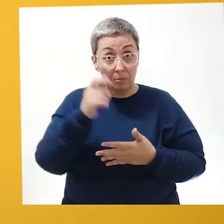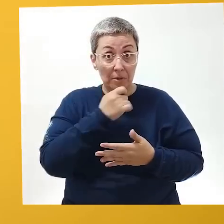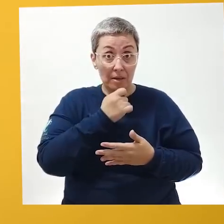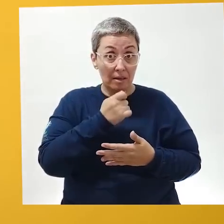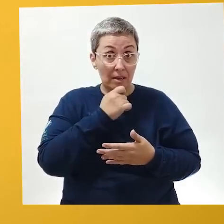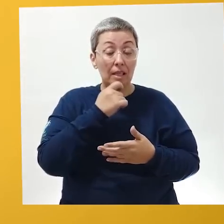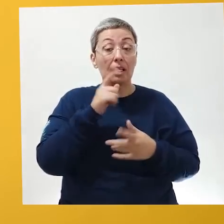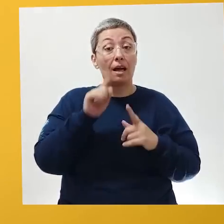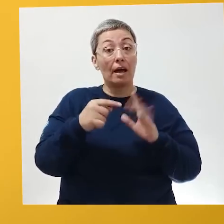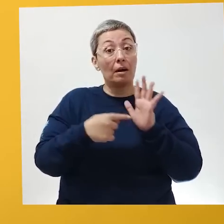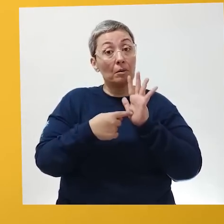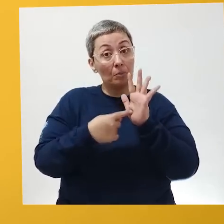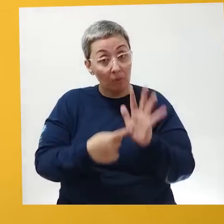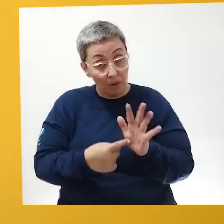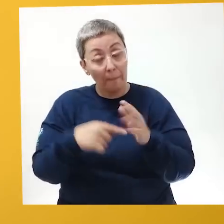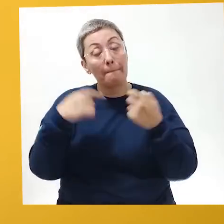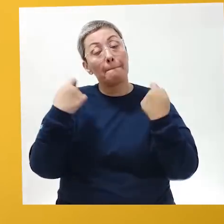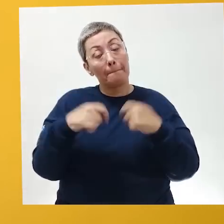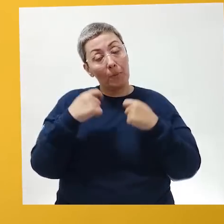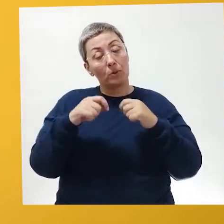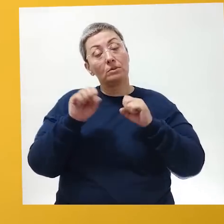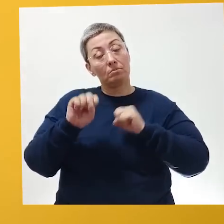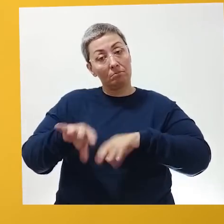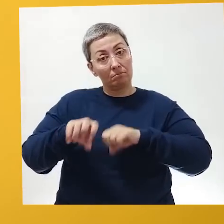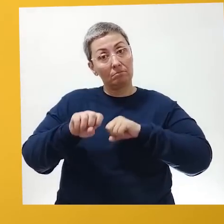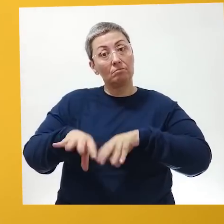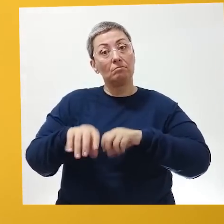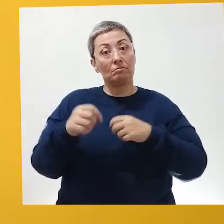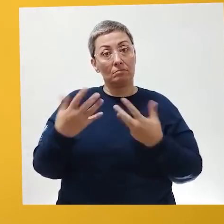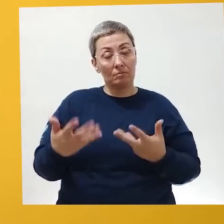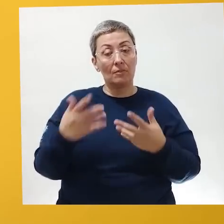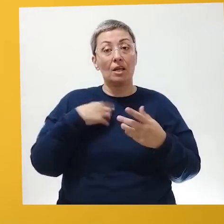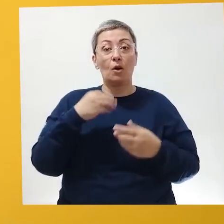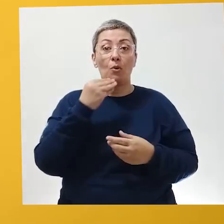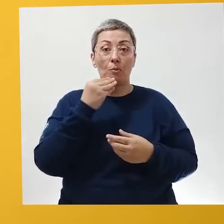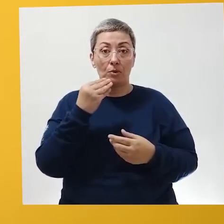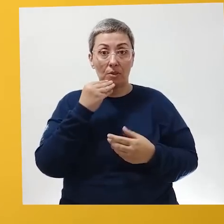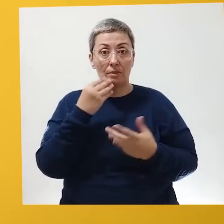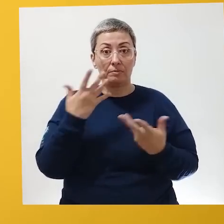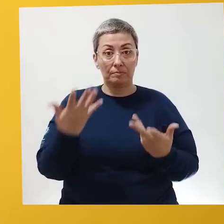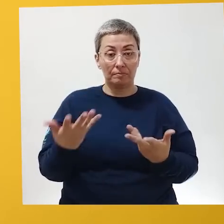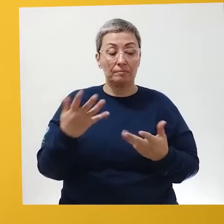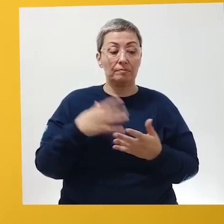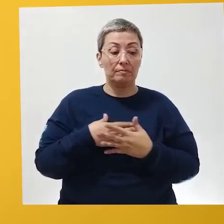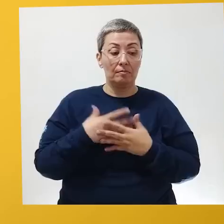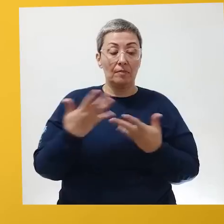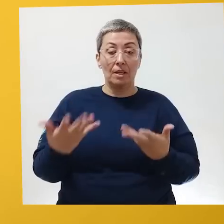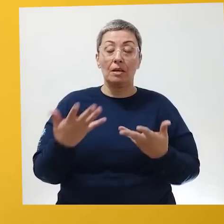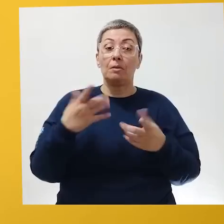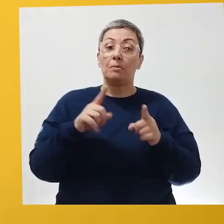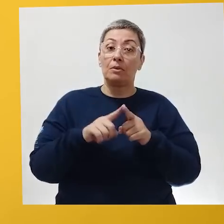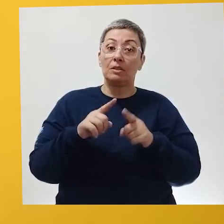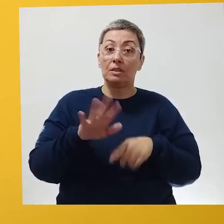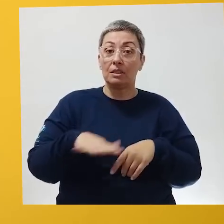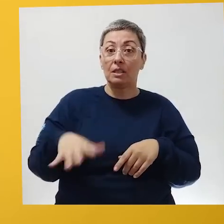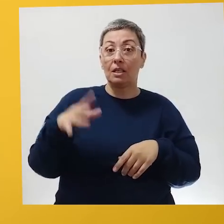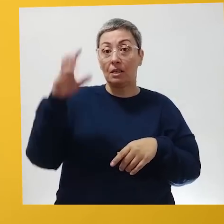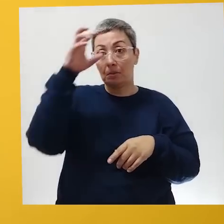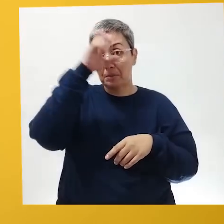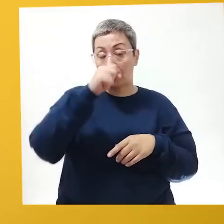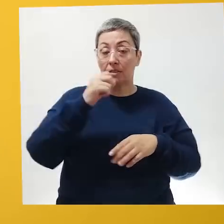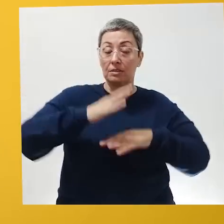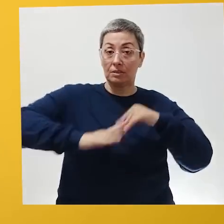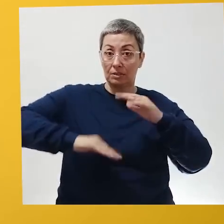realizar, é um indicador para que eu possa ensiná-la. É uma oportunidade, né, para aquela criança aprender